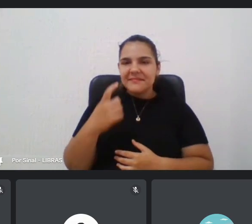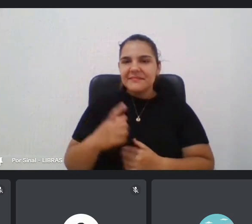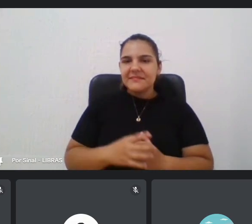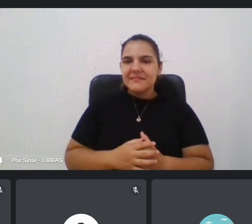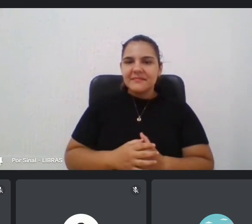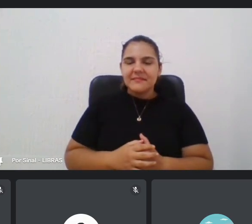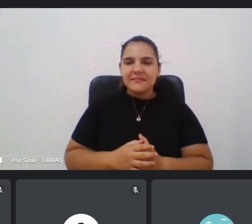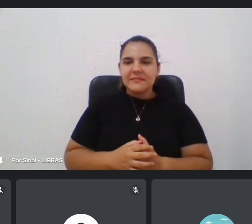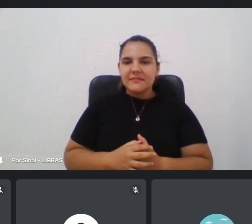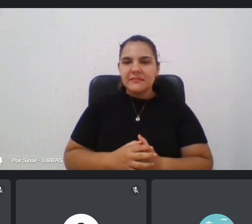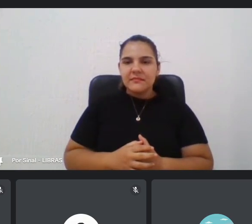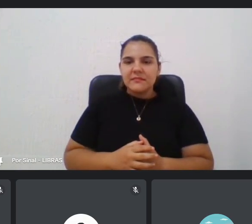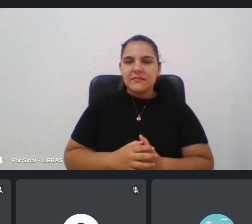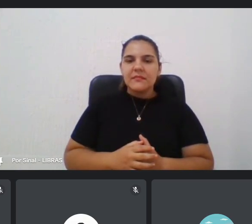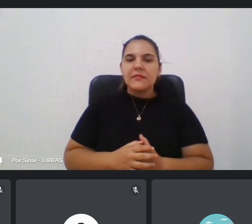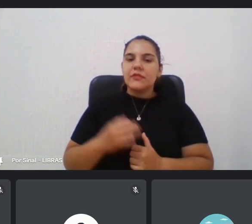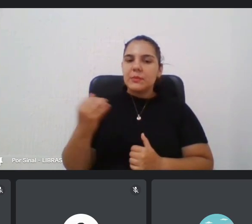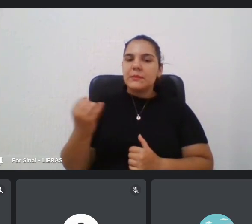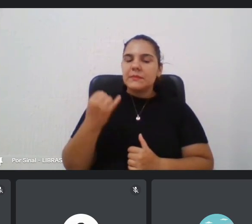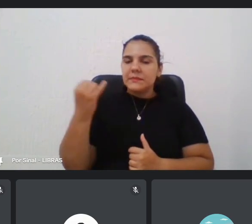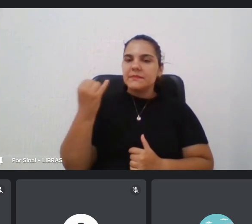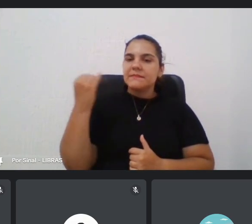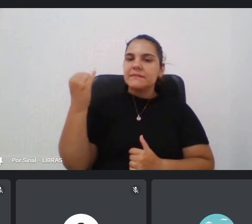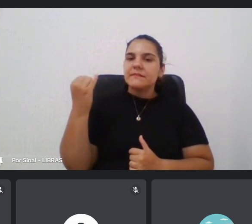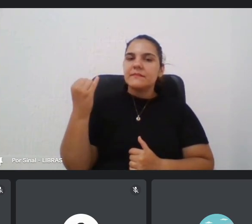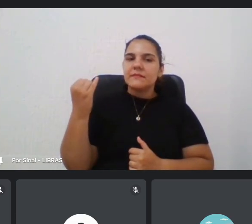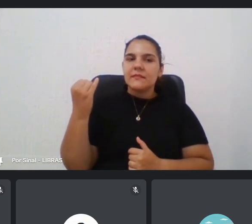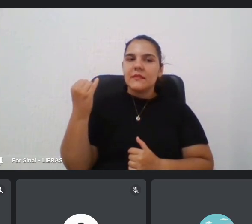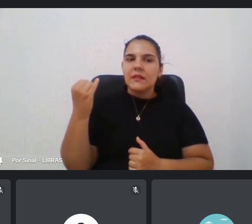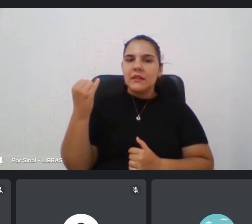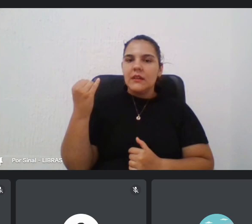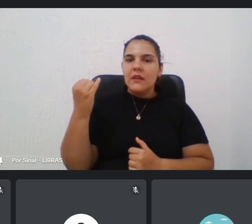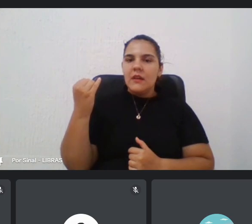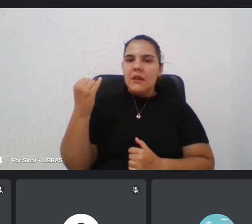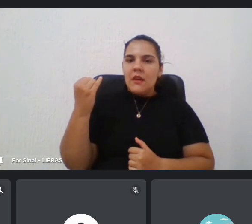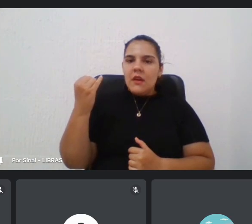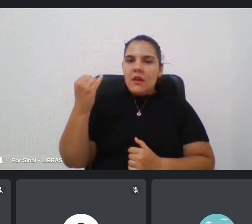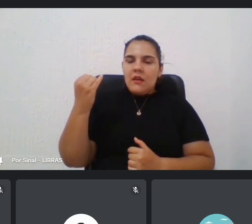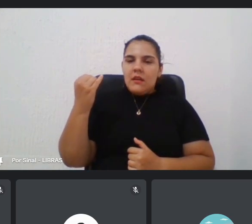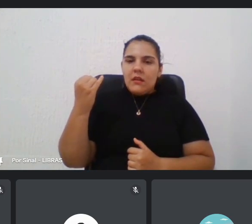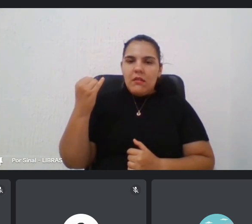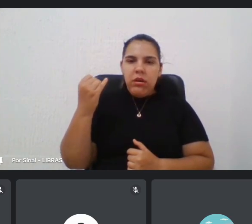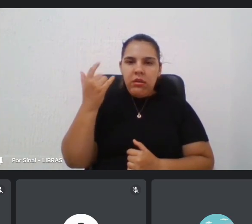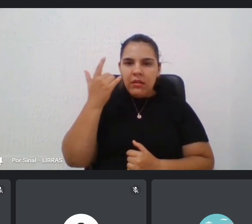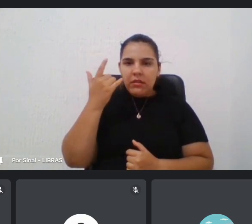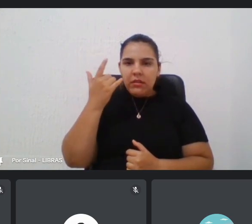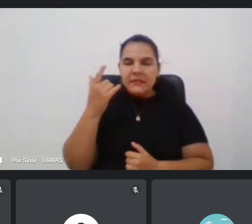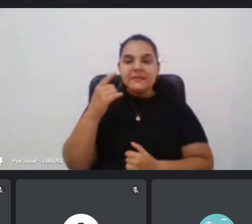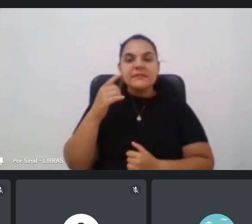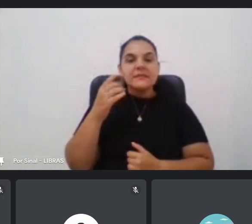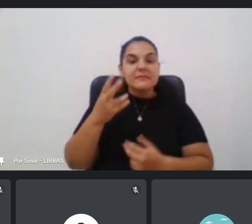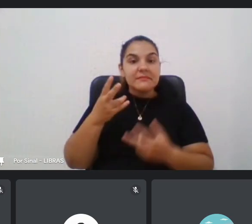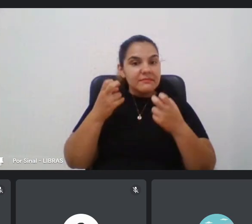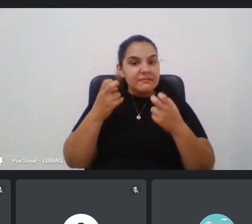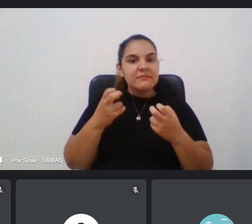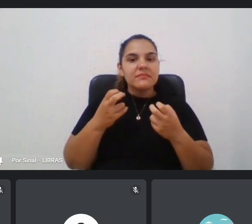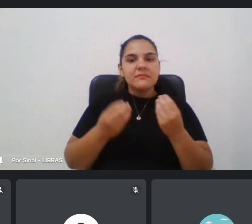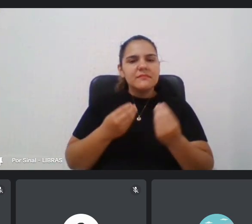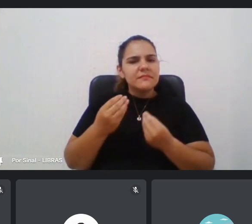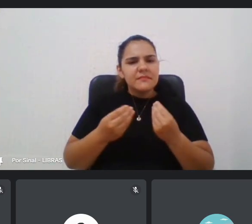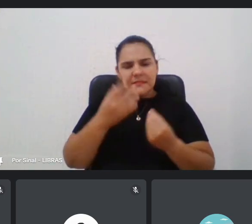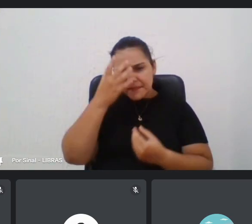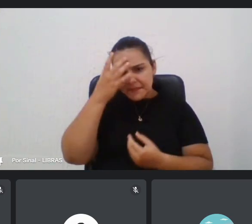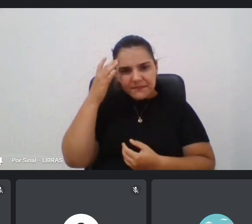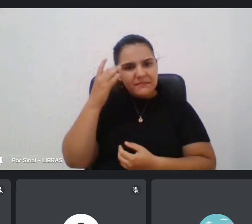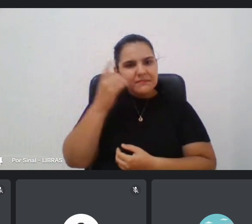importante. E foi já algo que abriu muito a minha mente. Como é que uma pessoa do ensino regular era